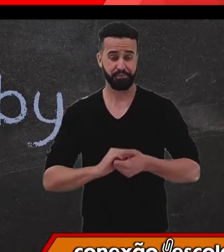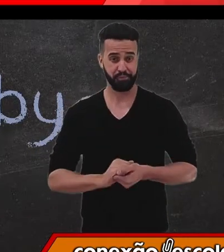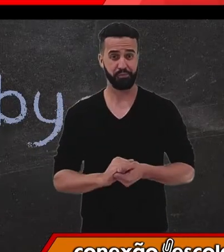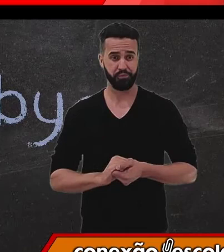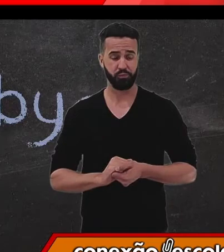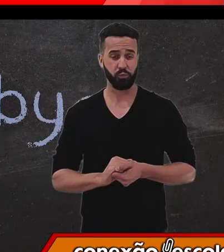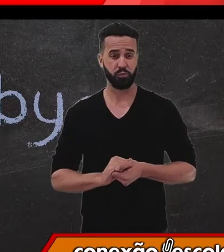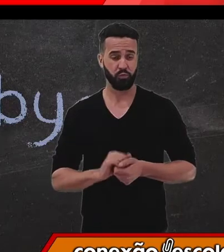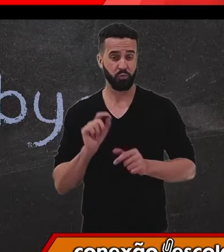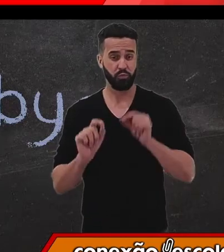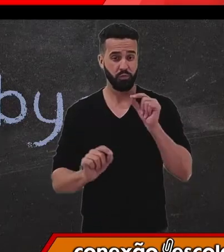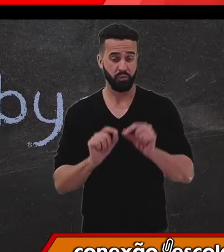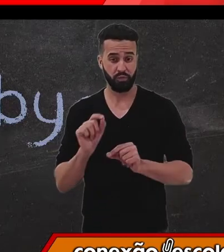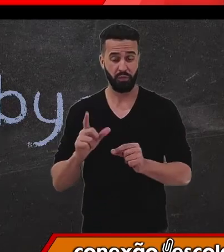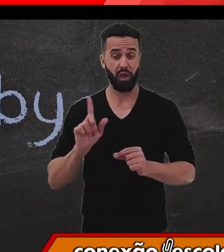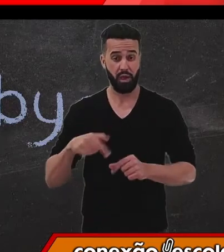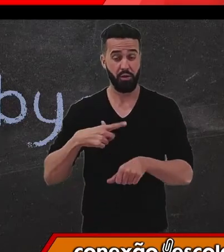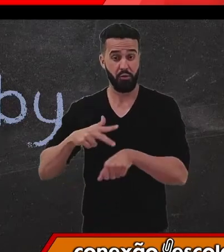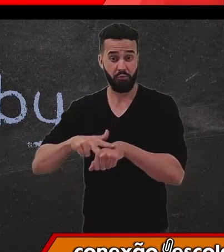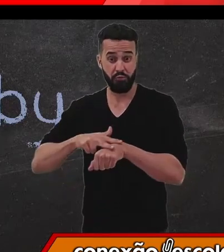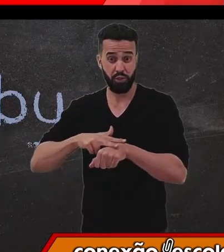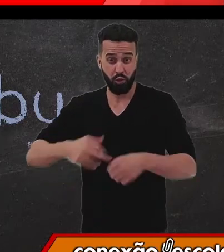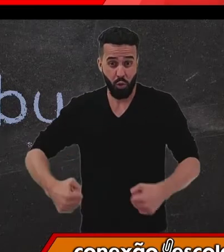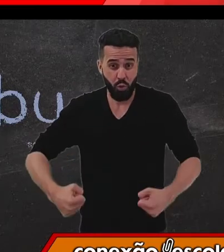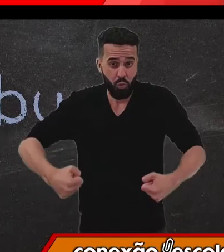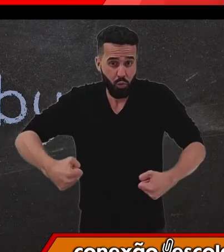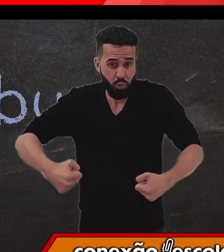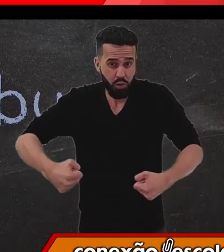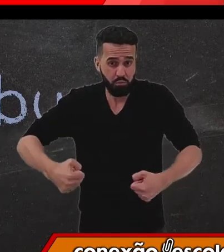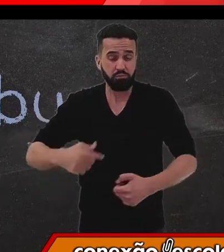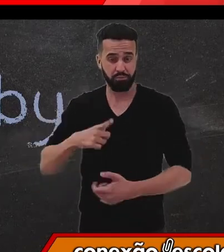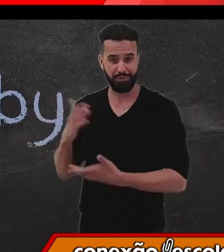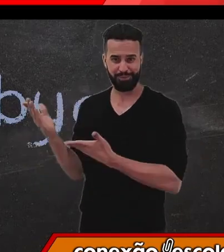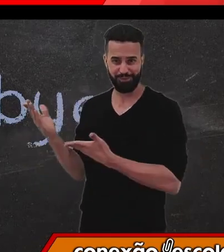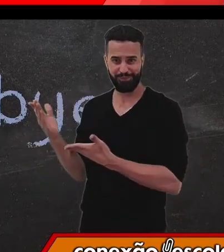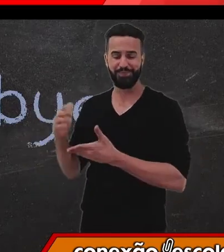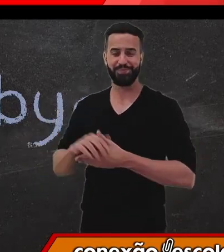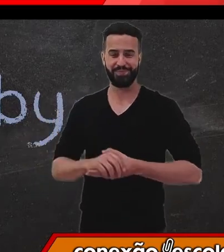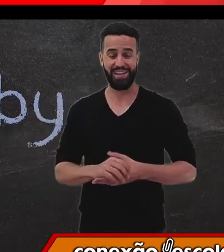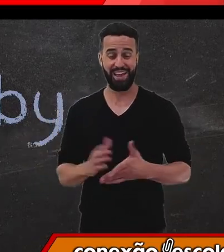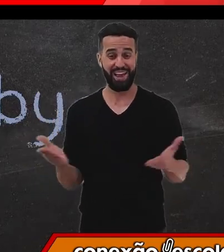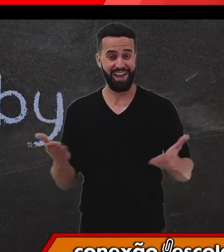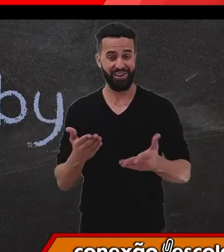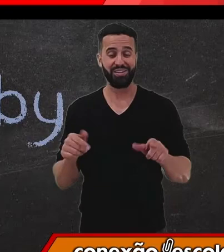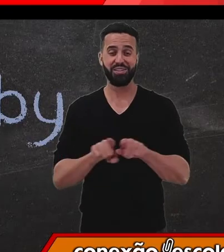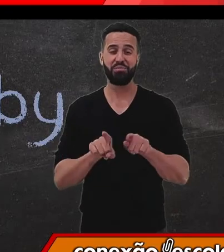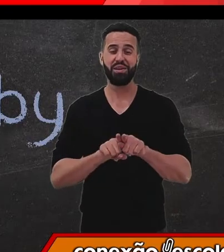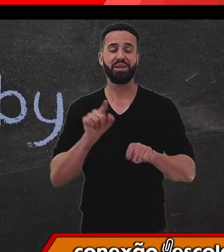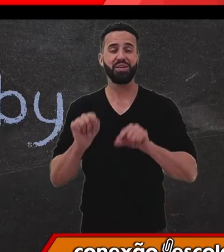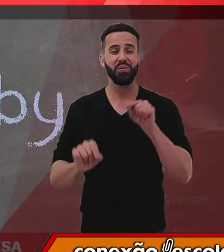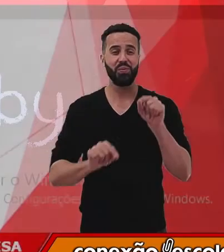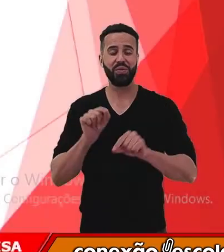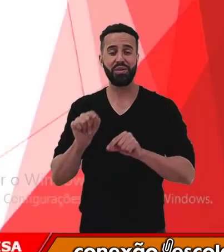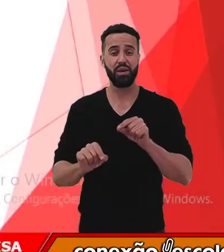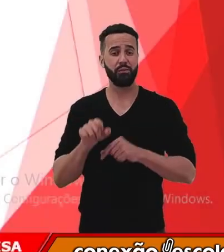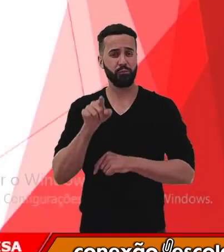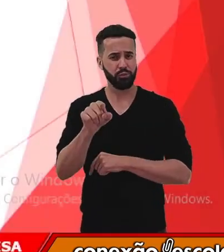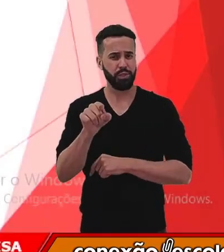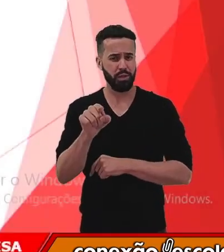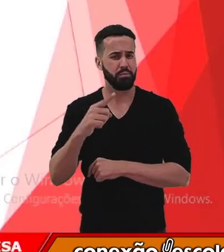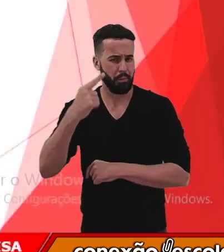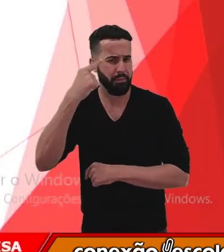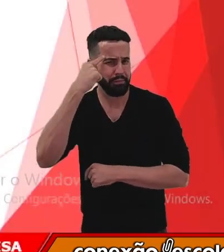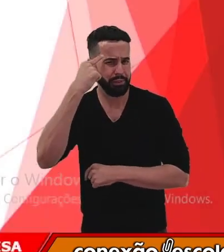tratando, obviamente, do personagem Hulk. E agora eu deixo para vocês algumas questões justamente para você